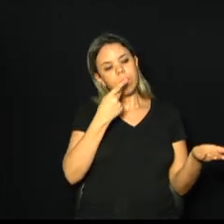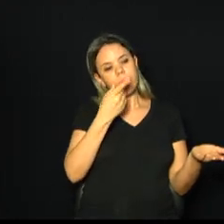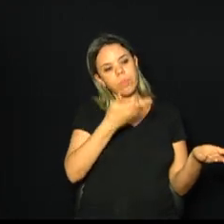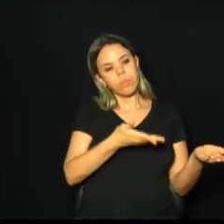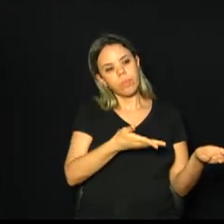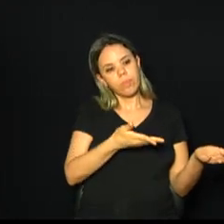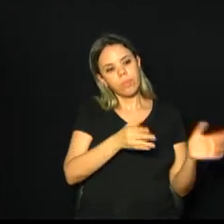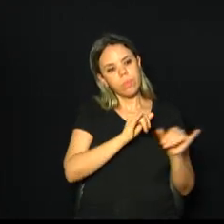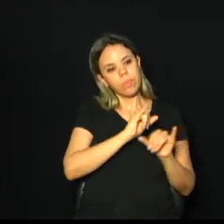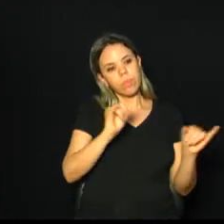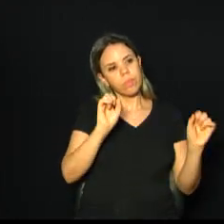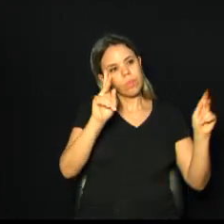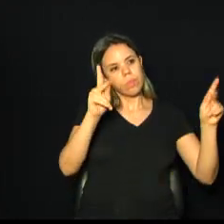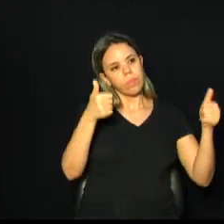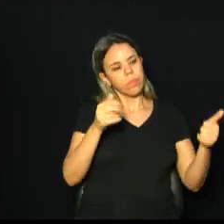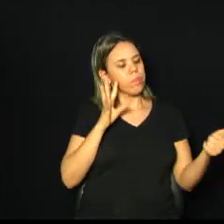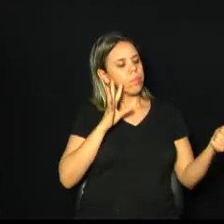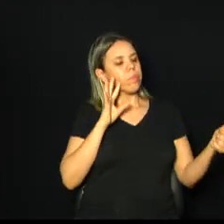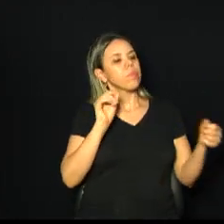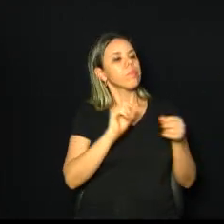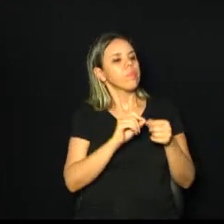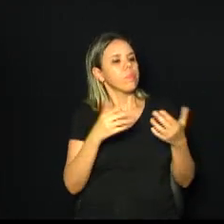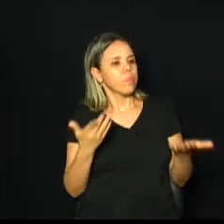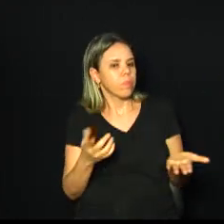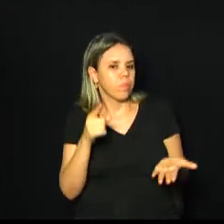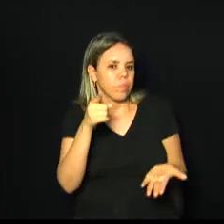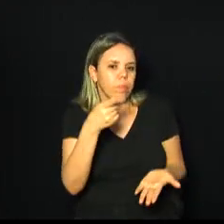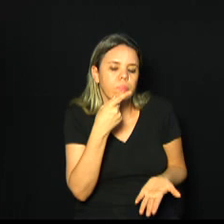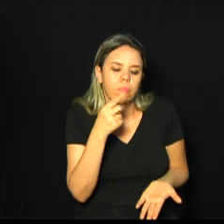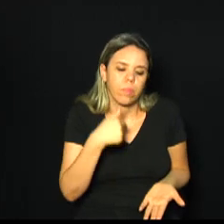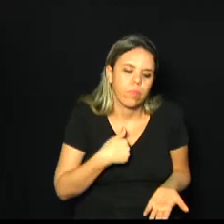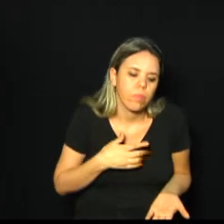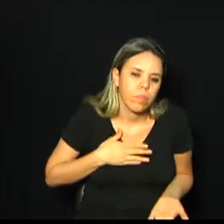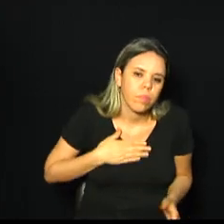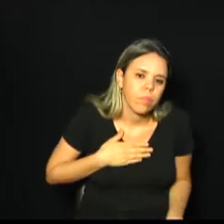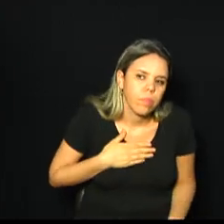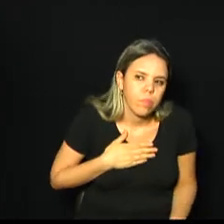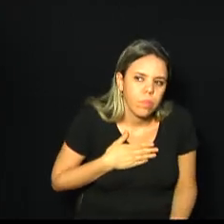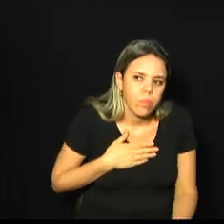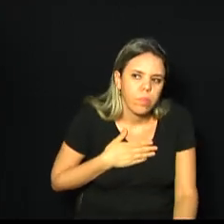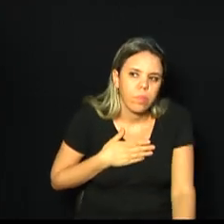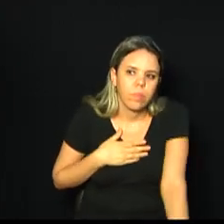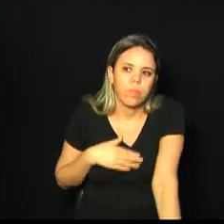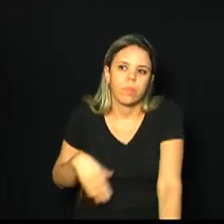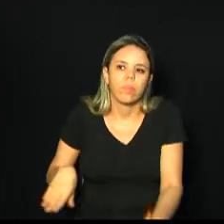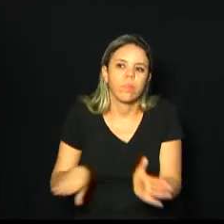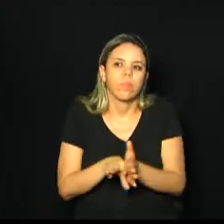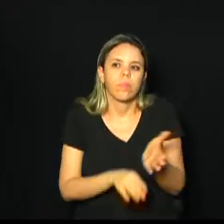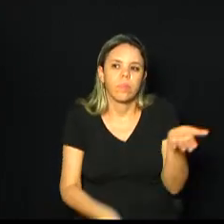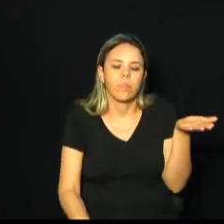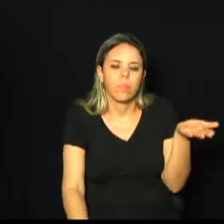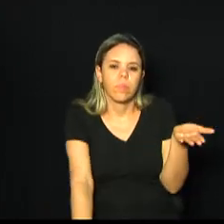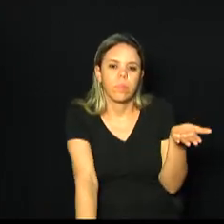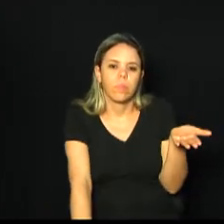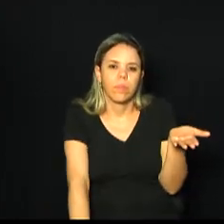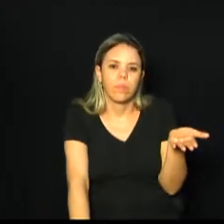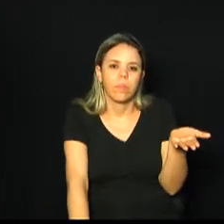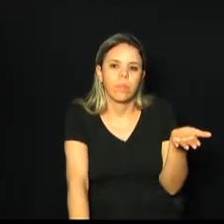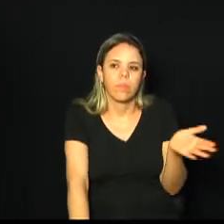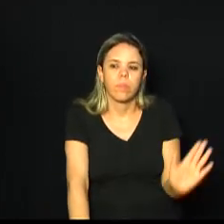a propaganda está ok, está muito legal, mas quando foi que vocês falaram comigo? Esse negócio chegou aqui para mim.